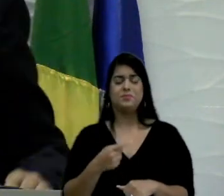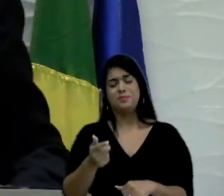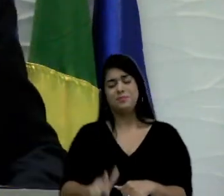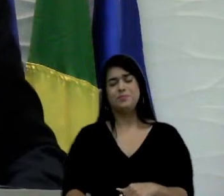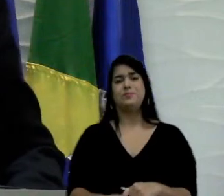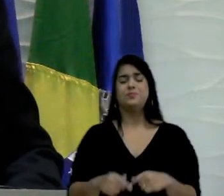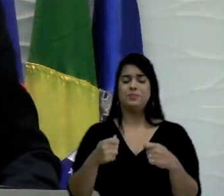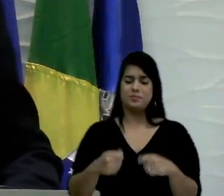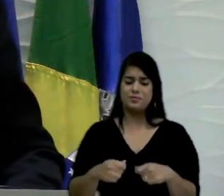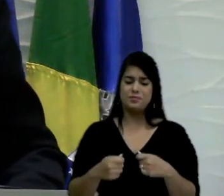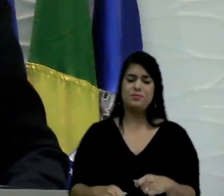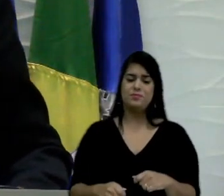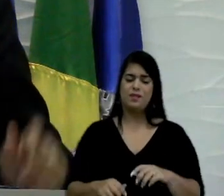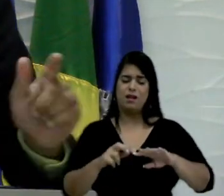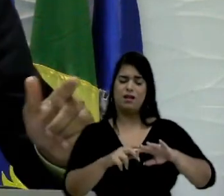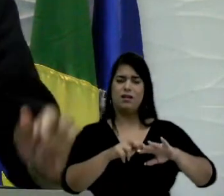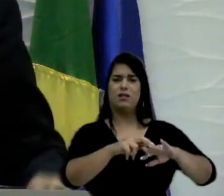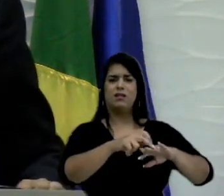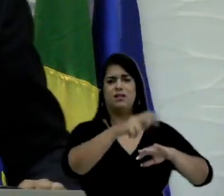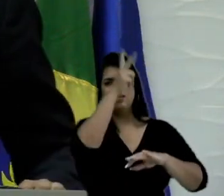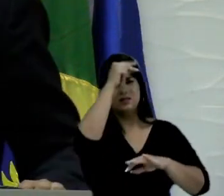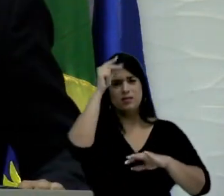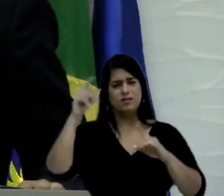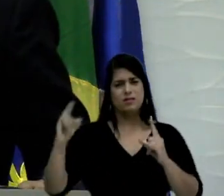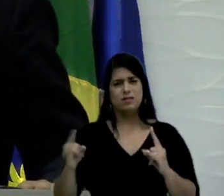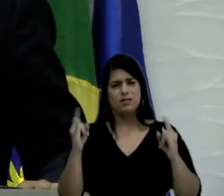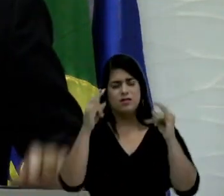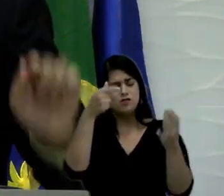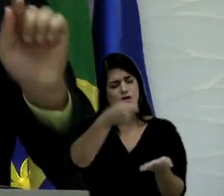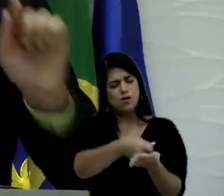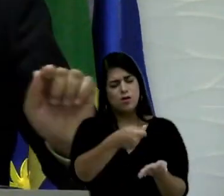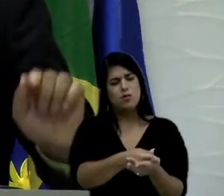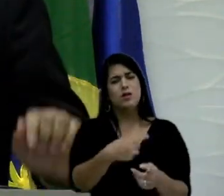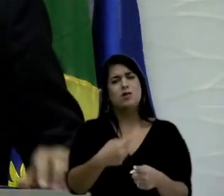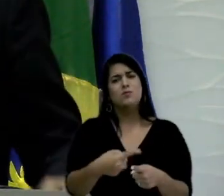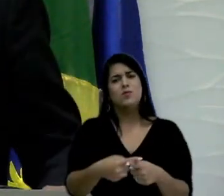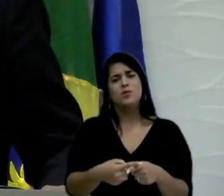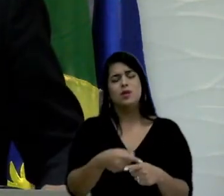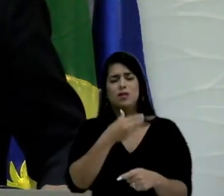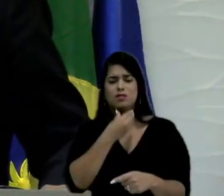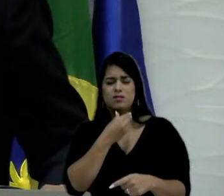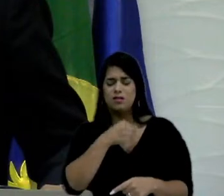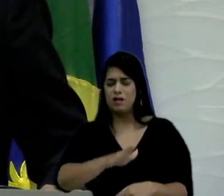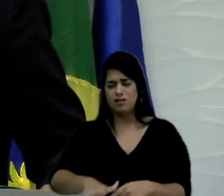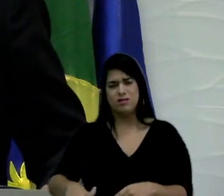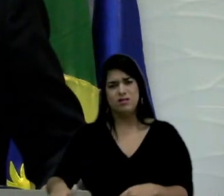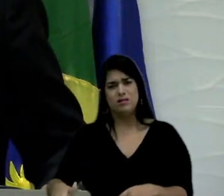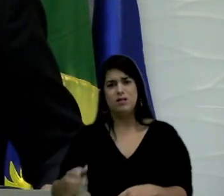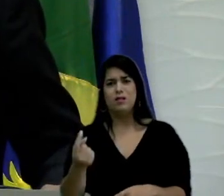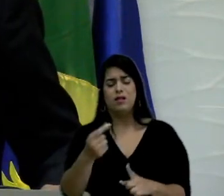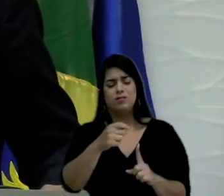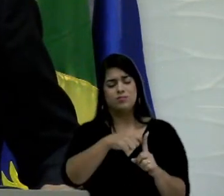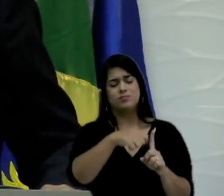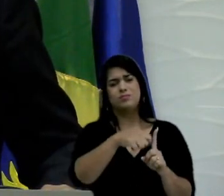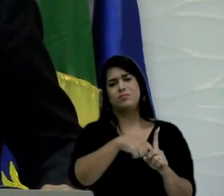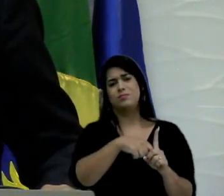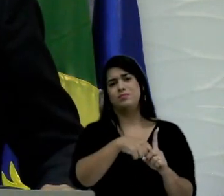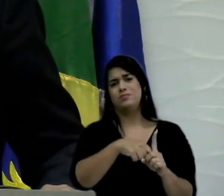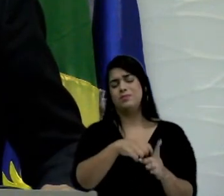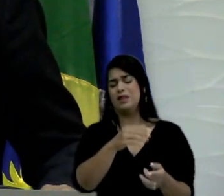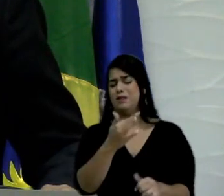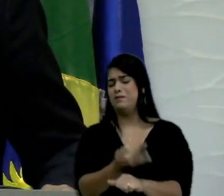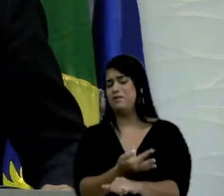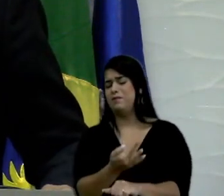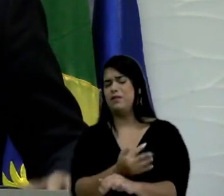subir lá na prefeitura para cobrar que o menino dele fazia mais um mês que não estava frequentando a